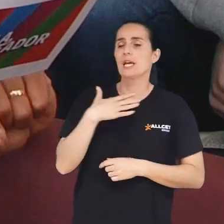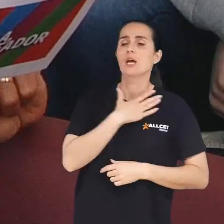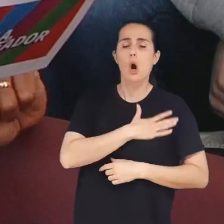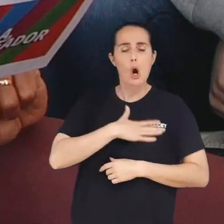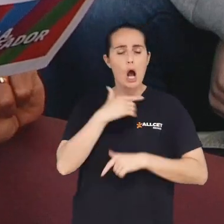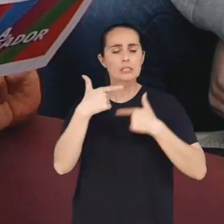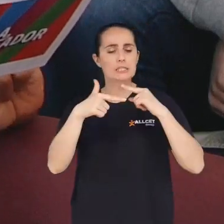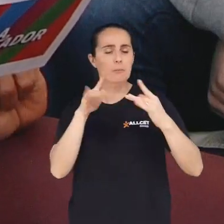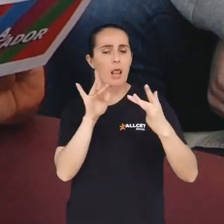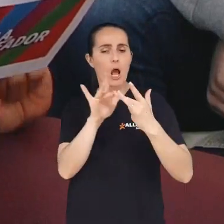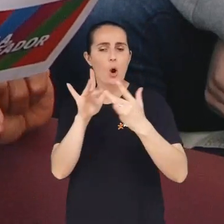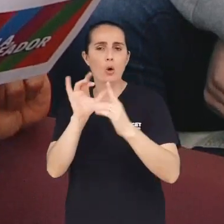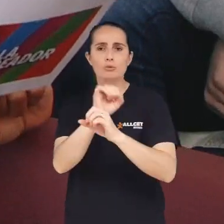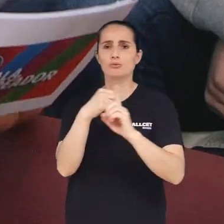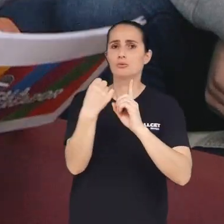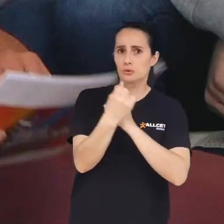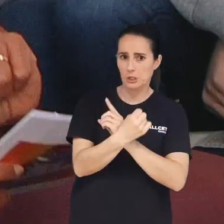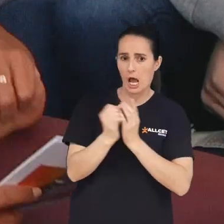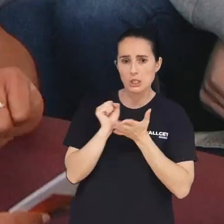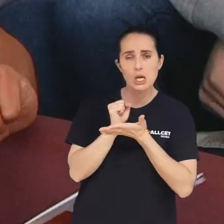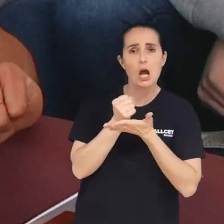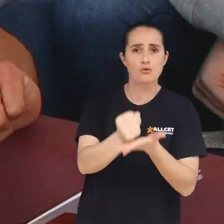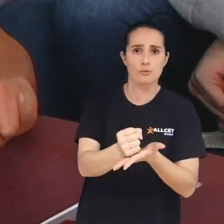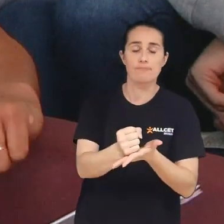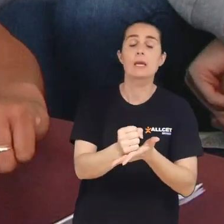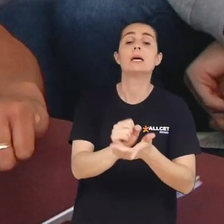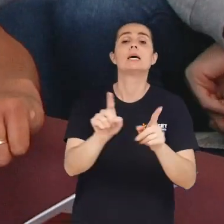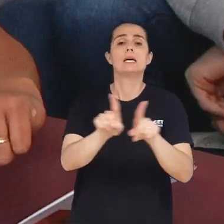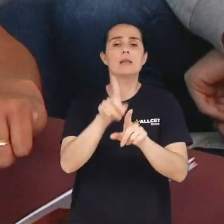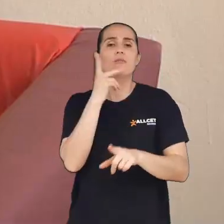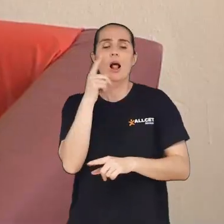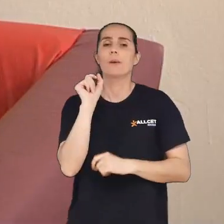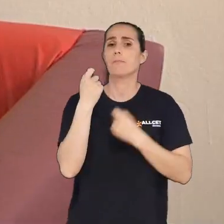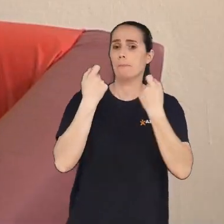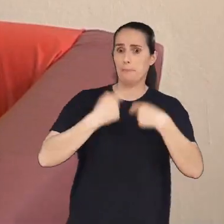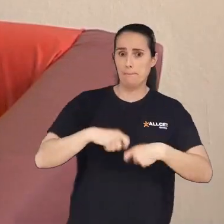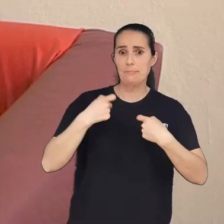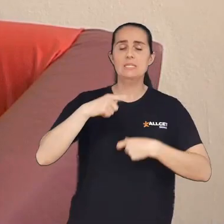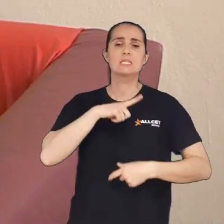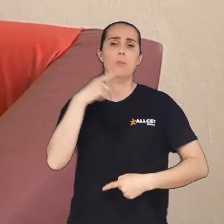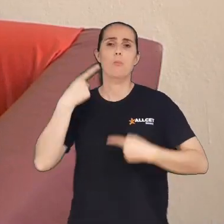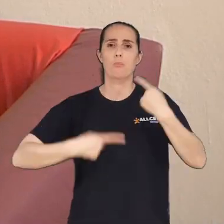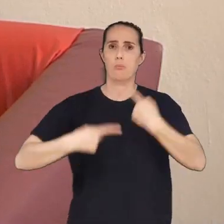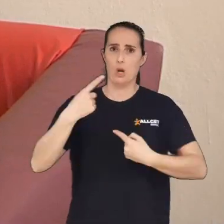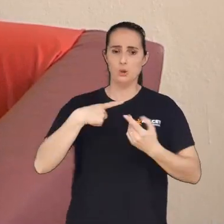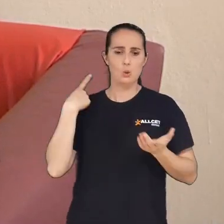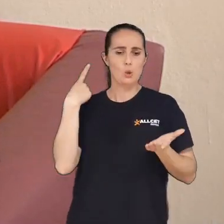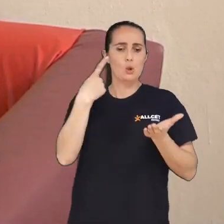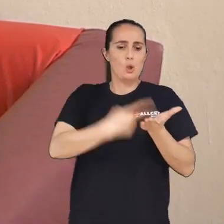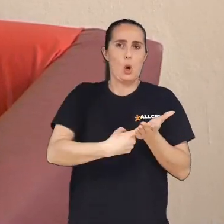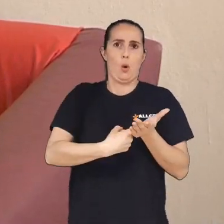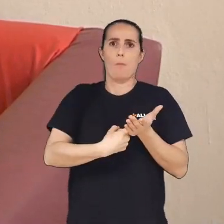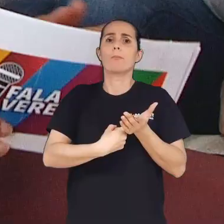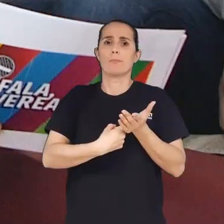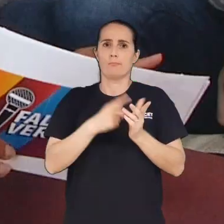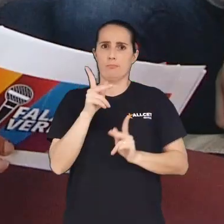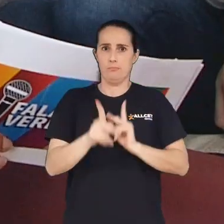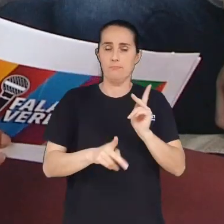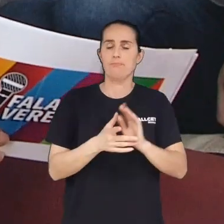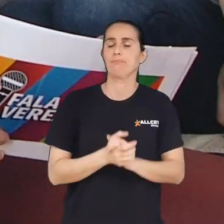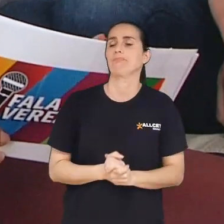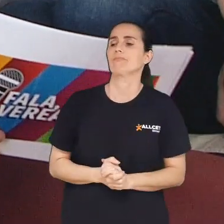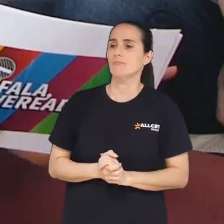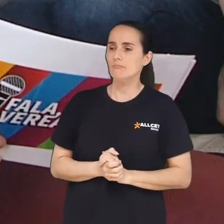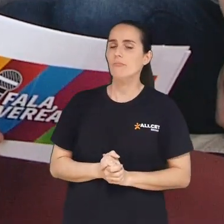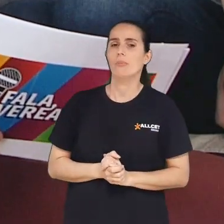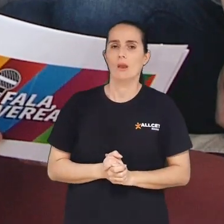que é preciso haver políticos comprometidos com a população. Então vamos continuar. Entre a